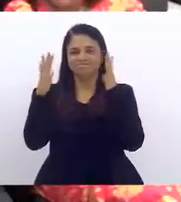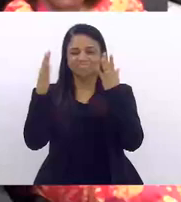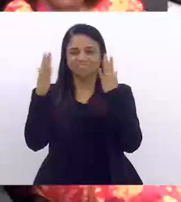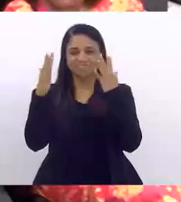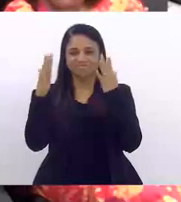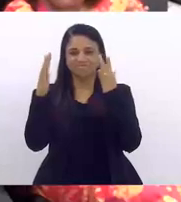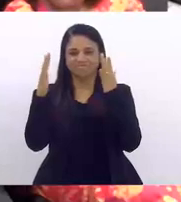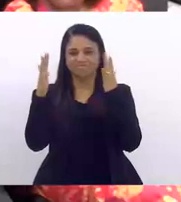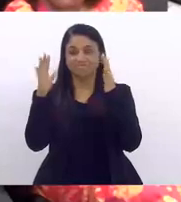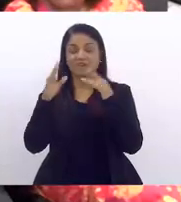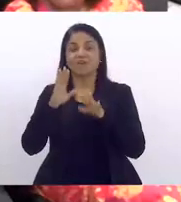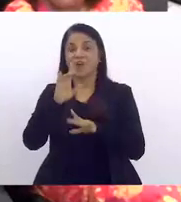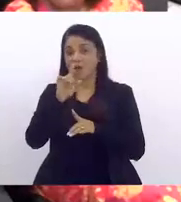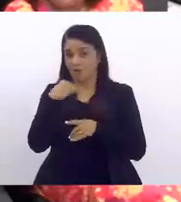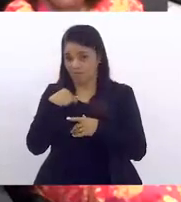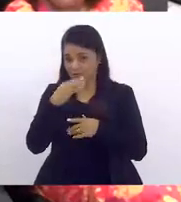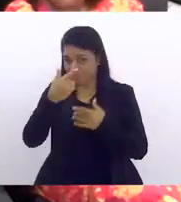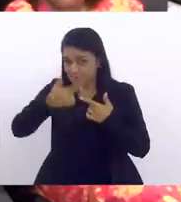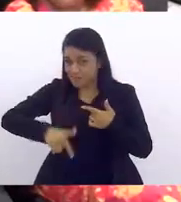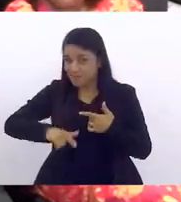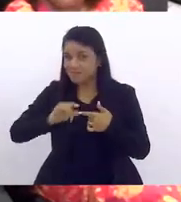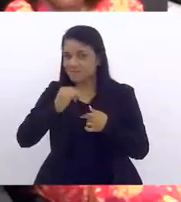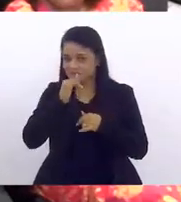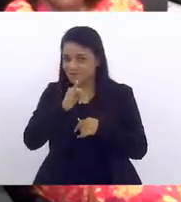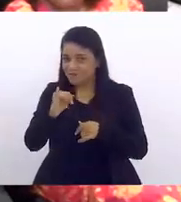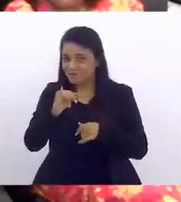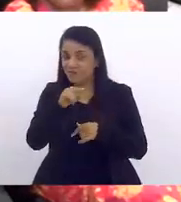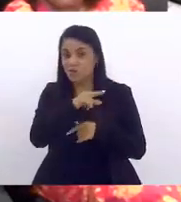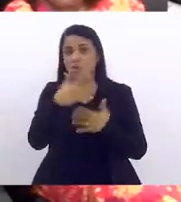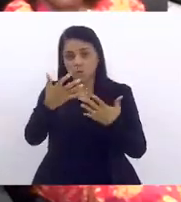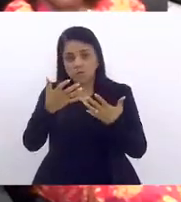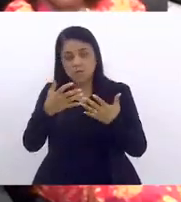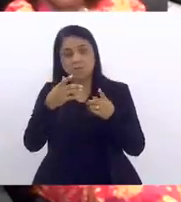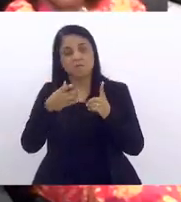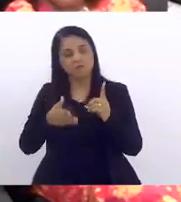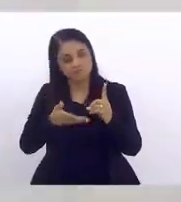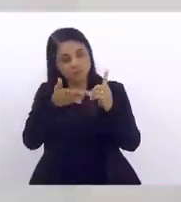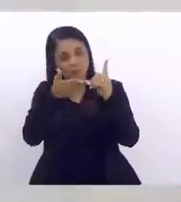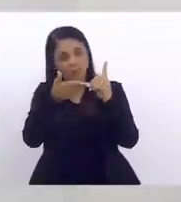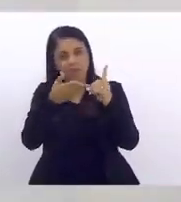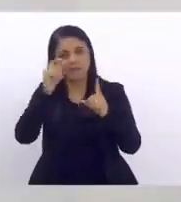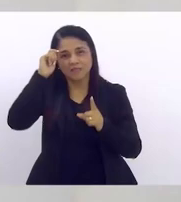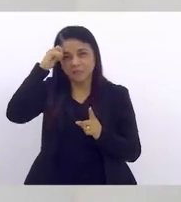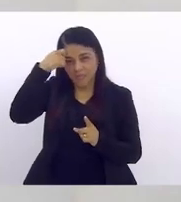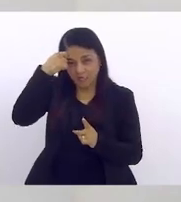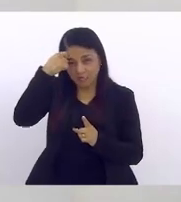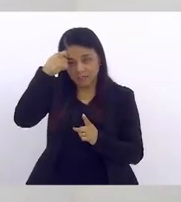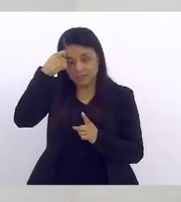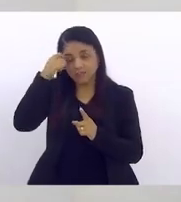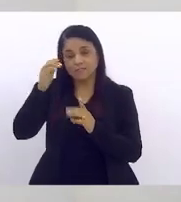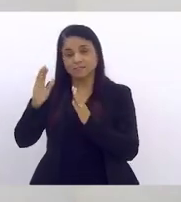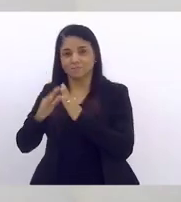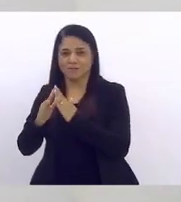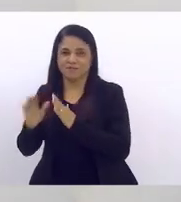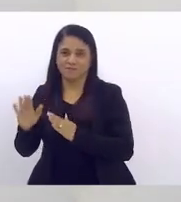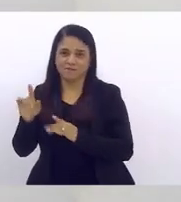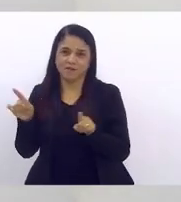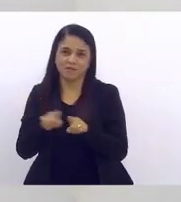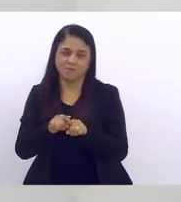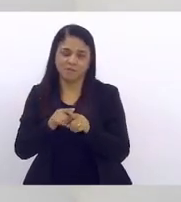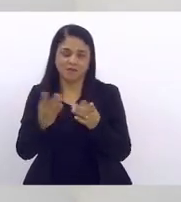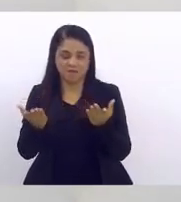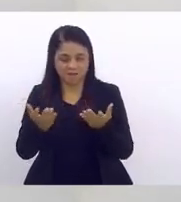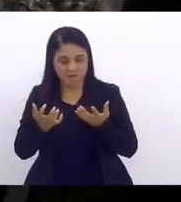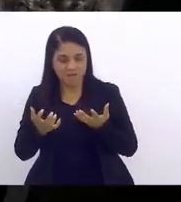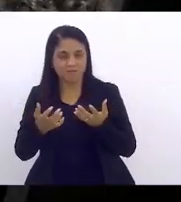Só uma observação. Gostaria que tivessem outras doulas negras e periféricas aqui recebendo homenagem também.